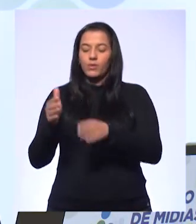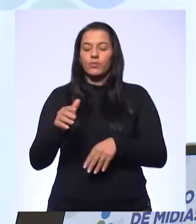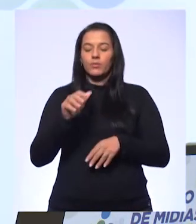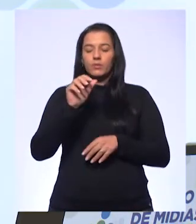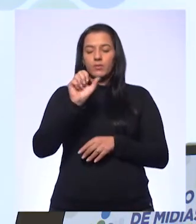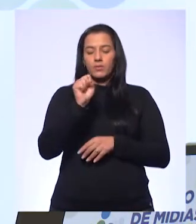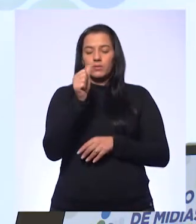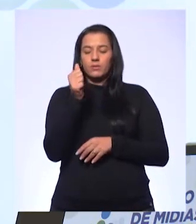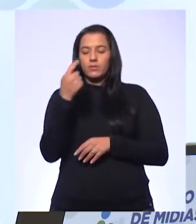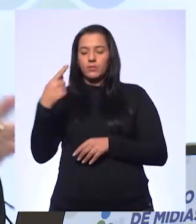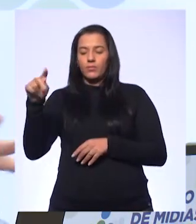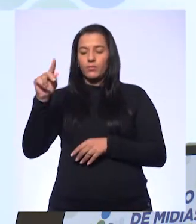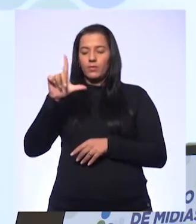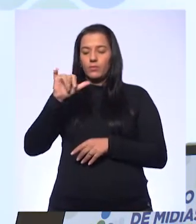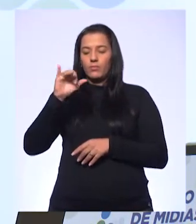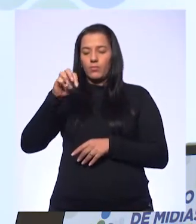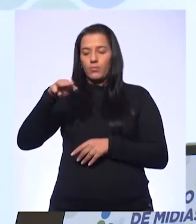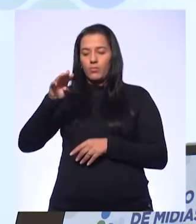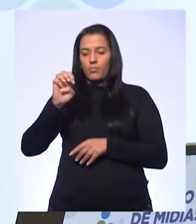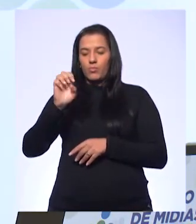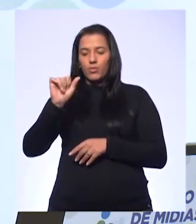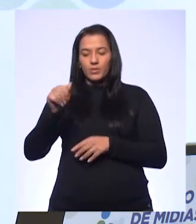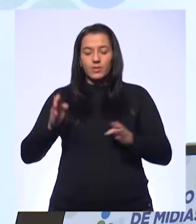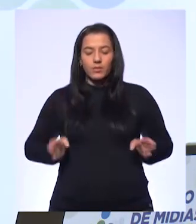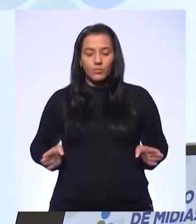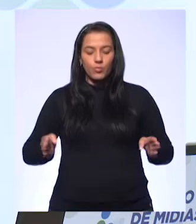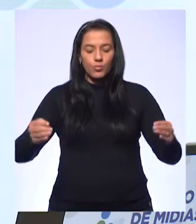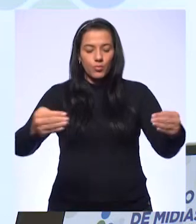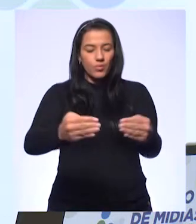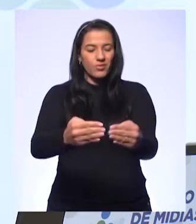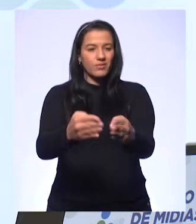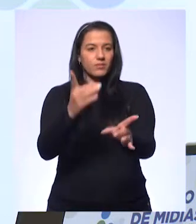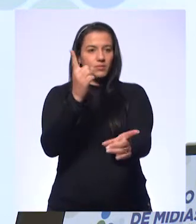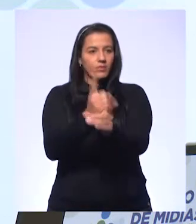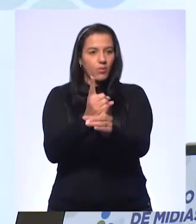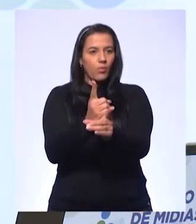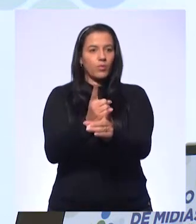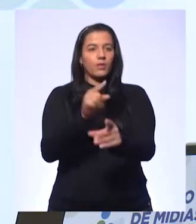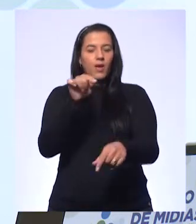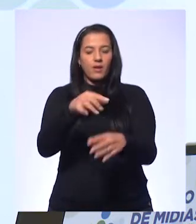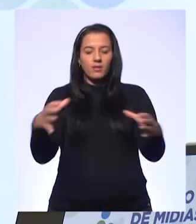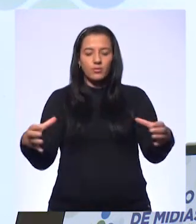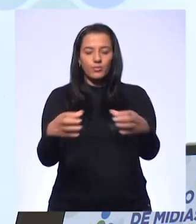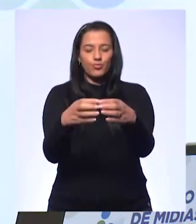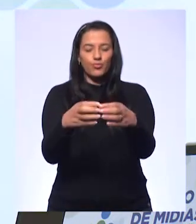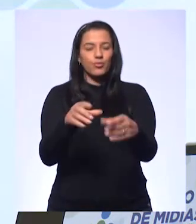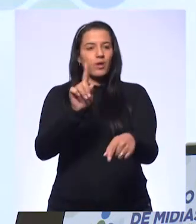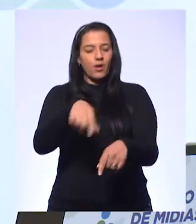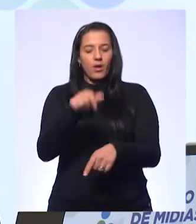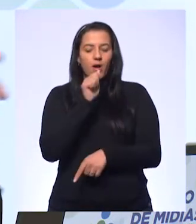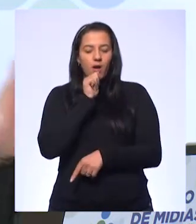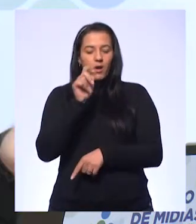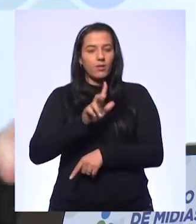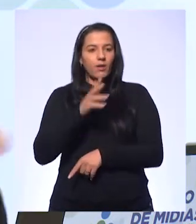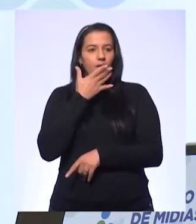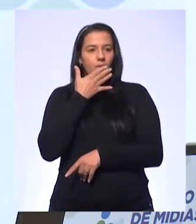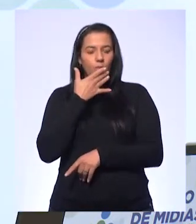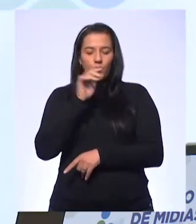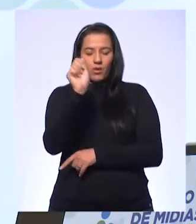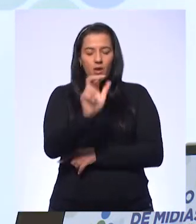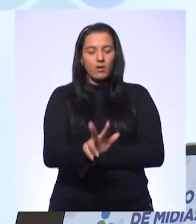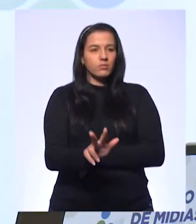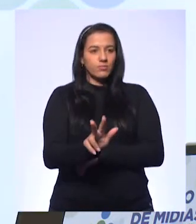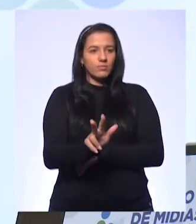cor lá diferenciada. Por isso que fala Nilo Azul. Quando eles se encontram, dá uma cor azulada para o rio, né? Uma coisa